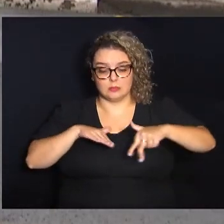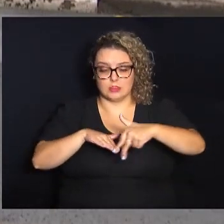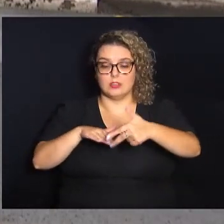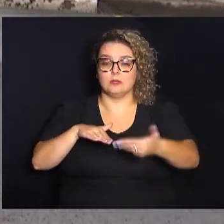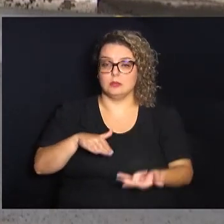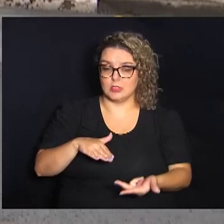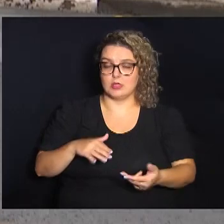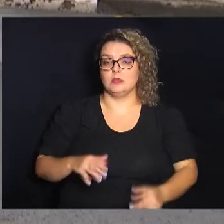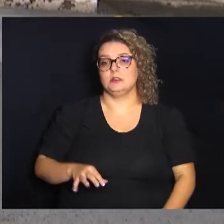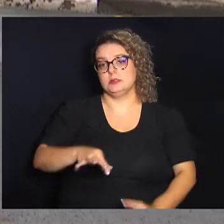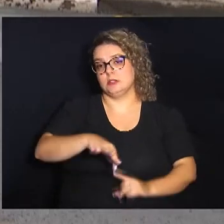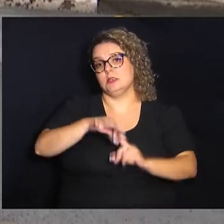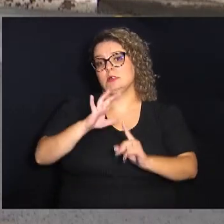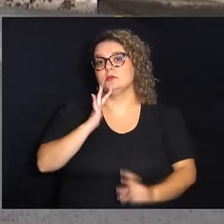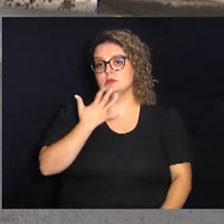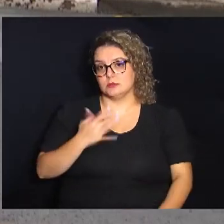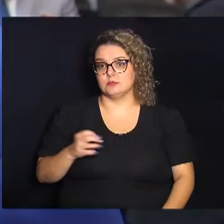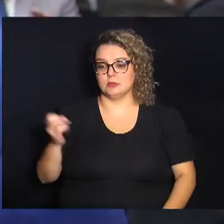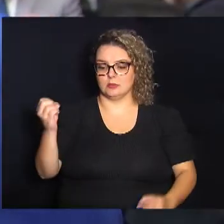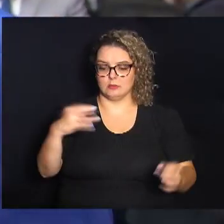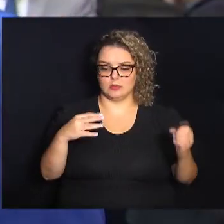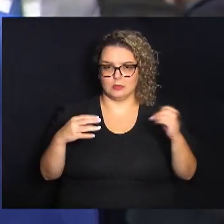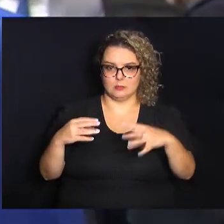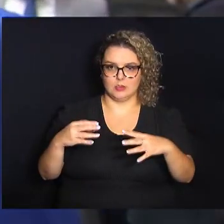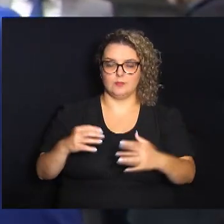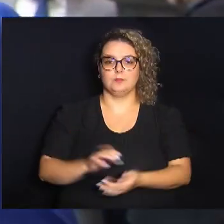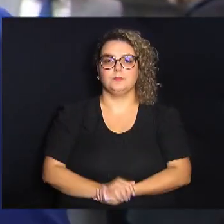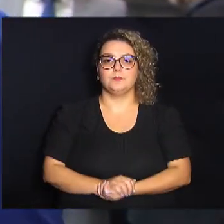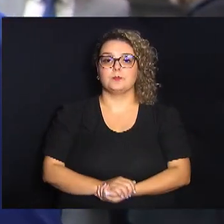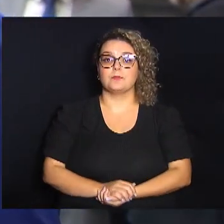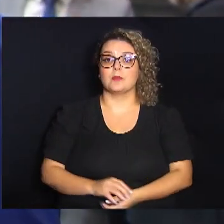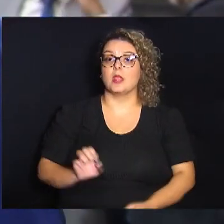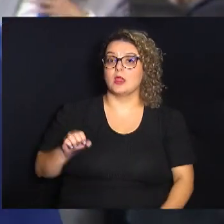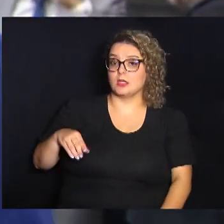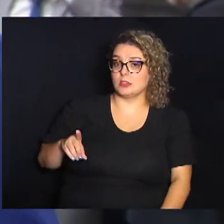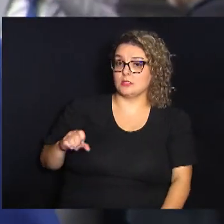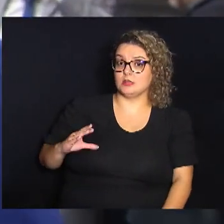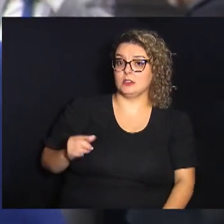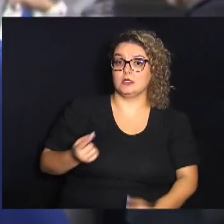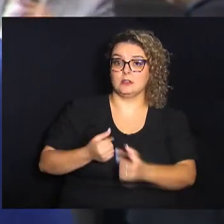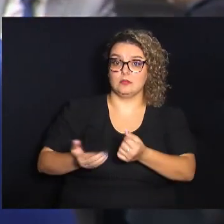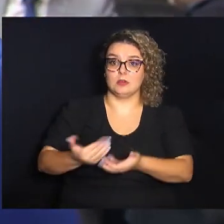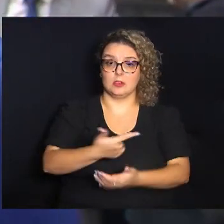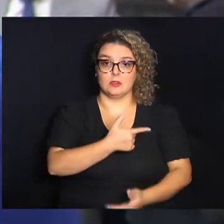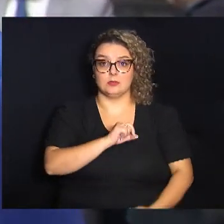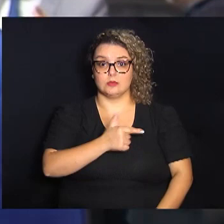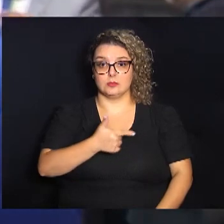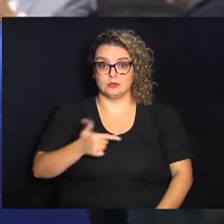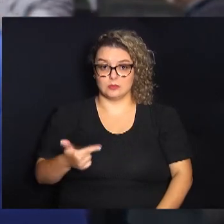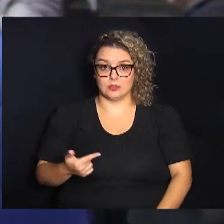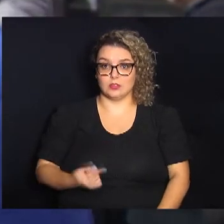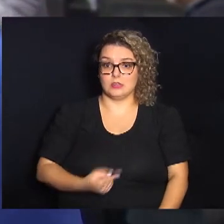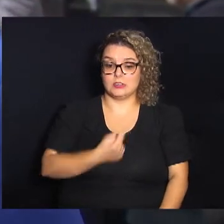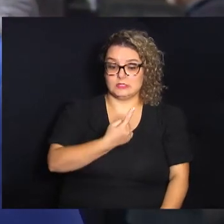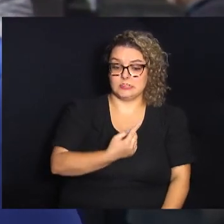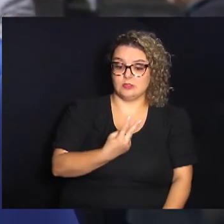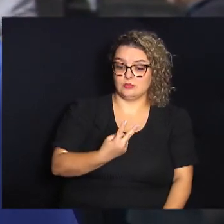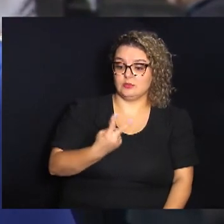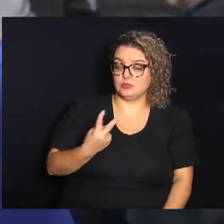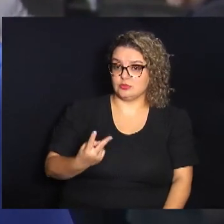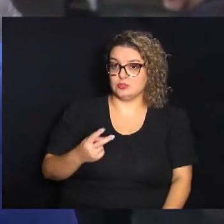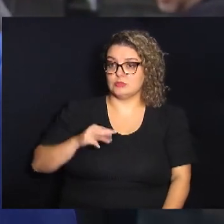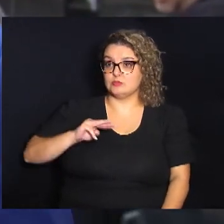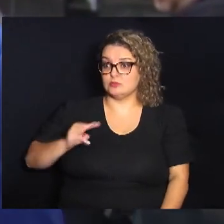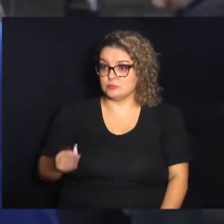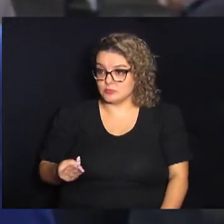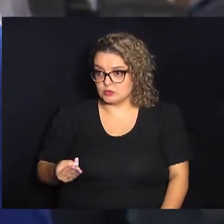priorizadas na hora da instalação da iluminação. A INDEC arrecadou em 2022 aí quase 122 milhões em arrecadação